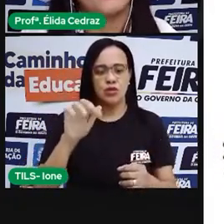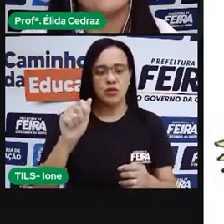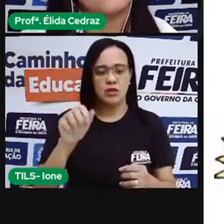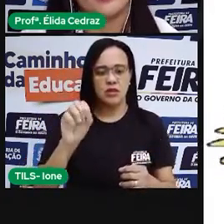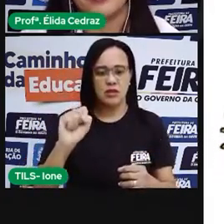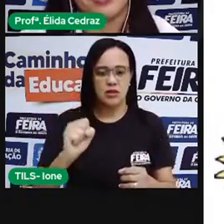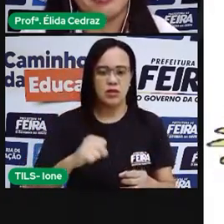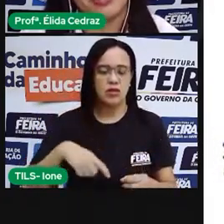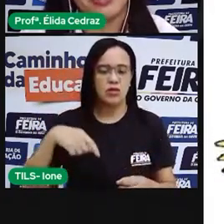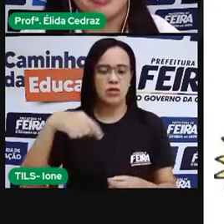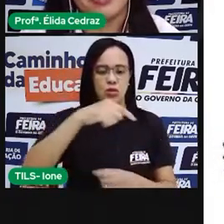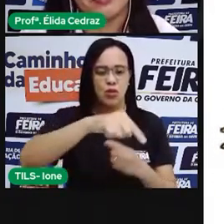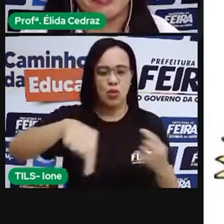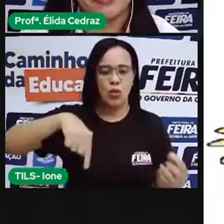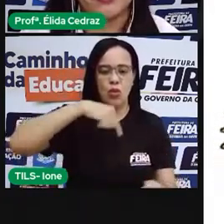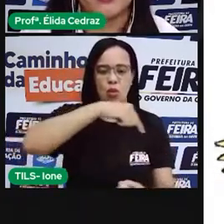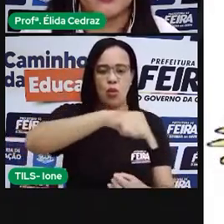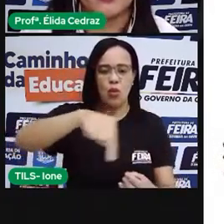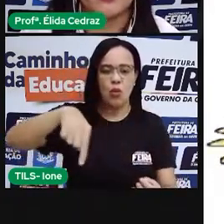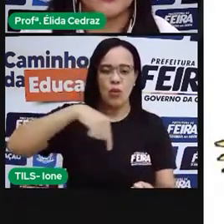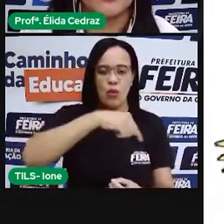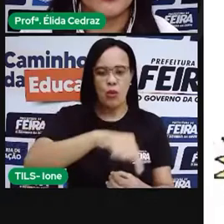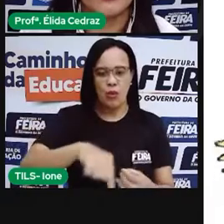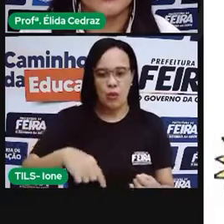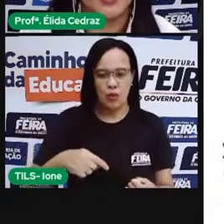o carrossel das abelhas.